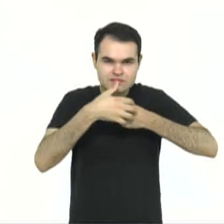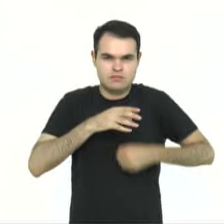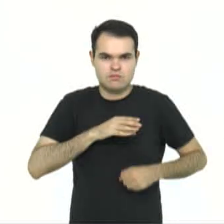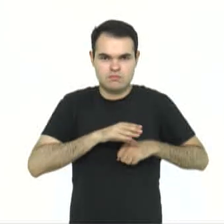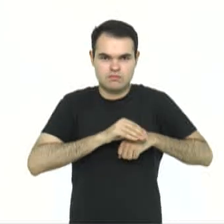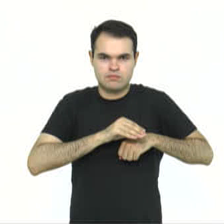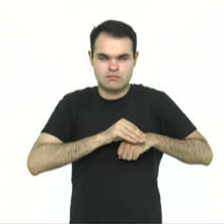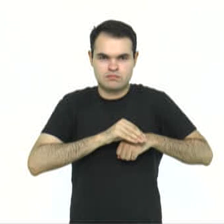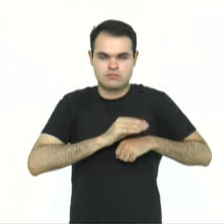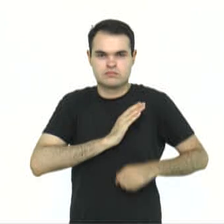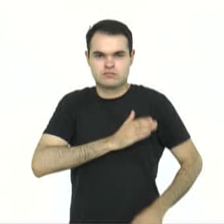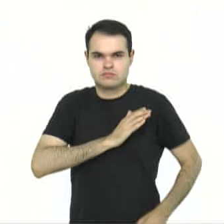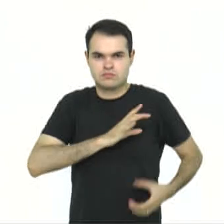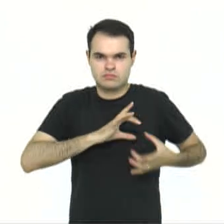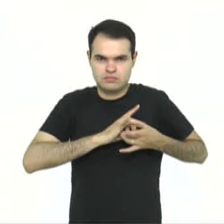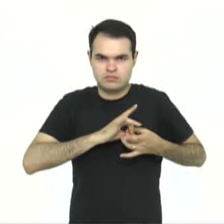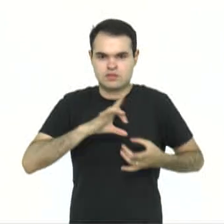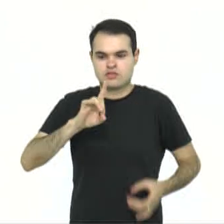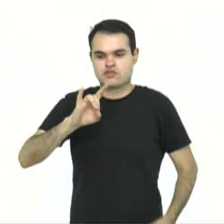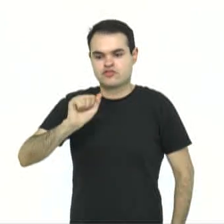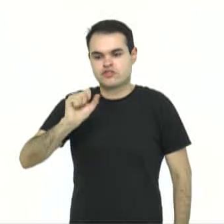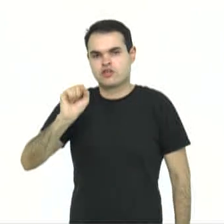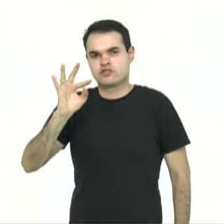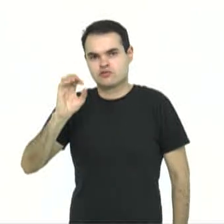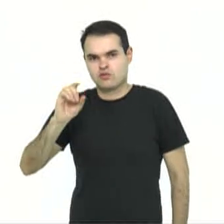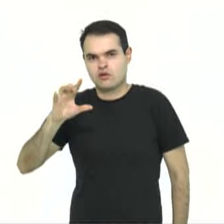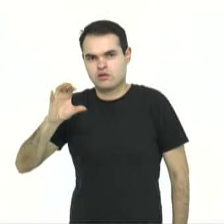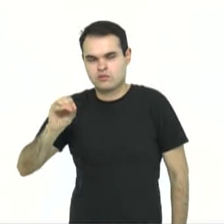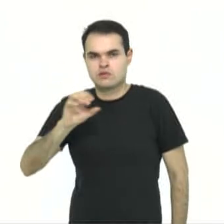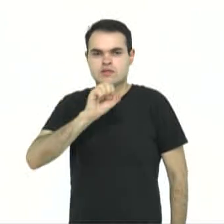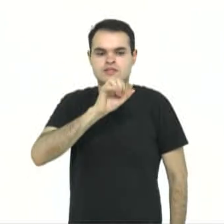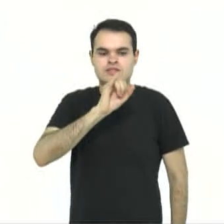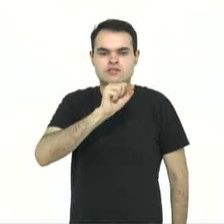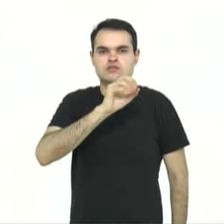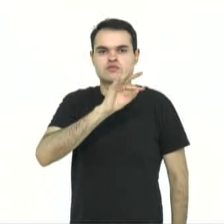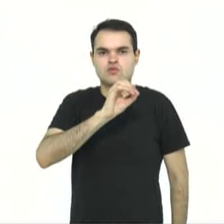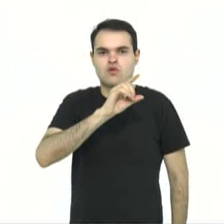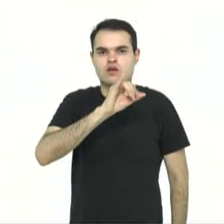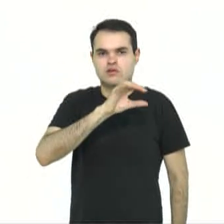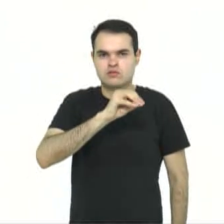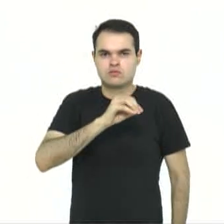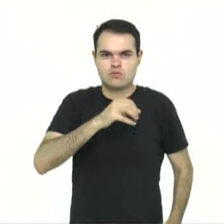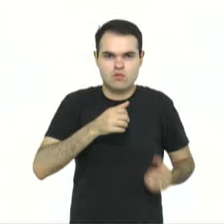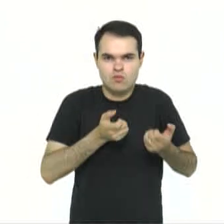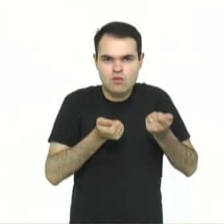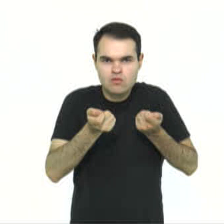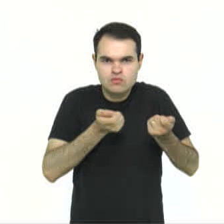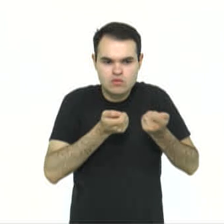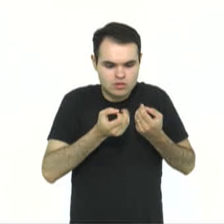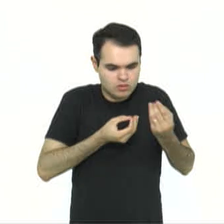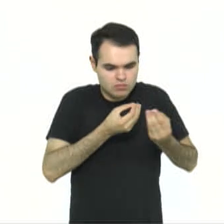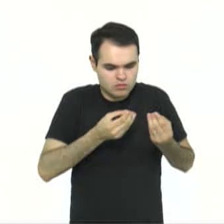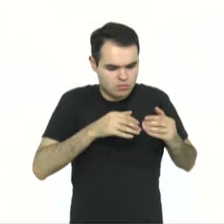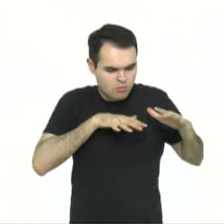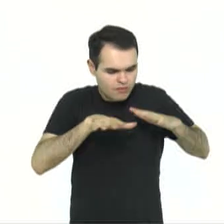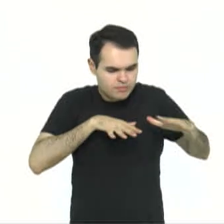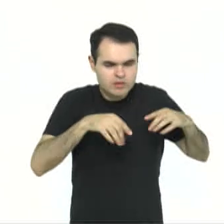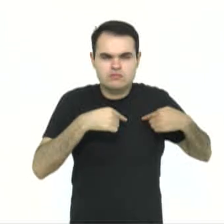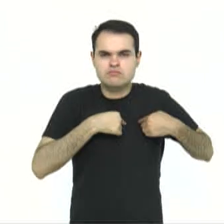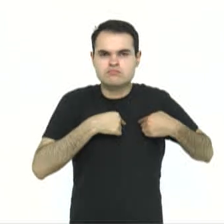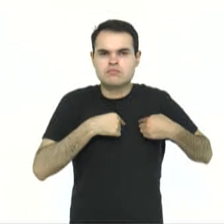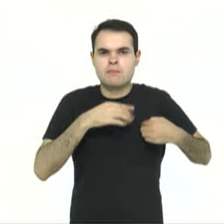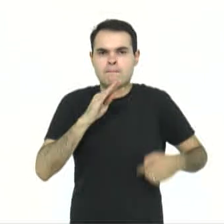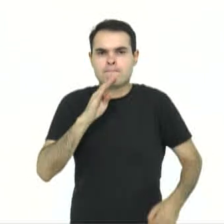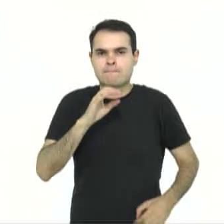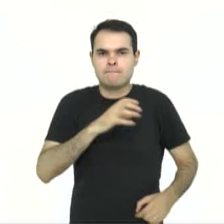possui movimento diastólico e sistólico. O controle da sístole e da diástole cardíacas são realizados por movimentos ou